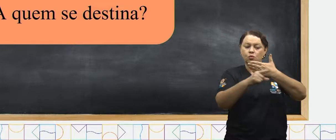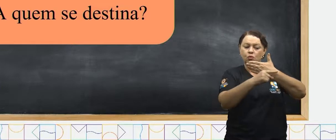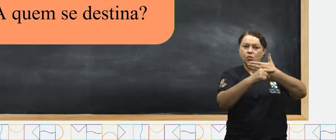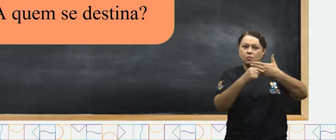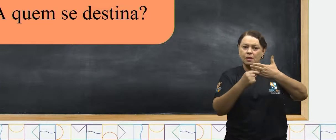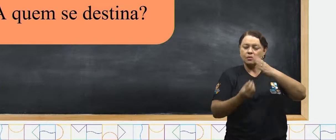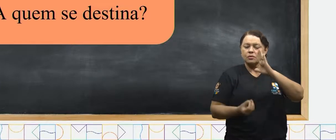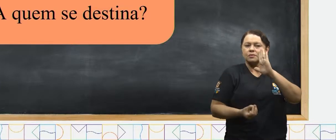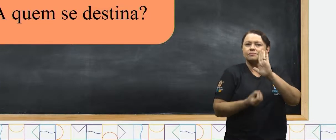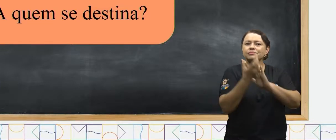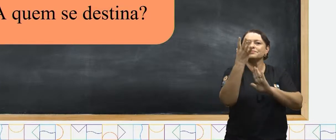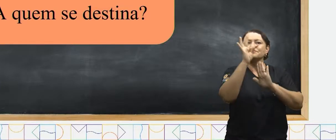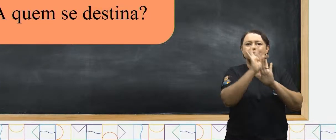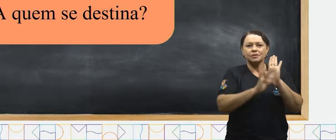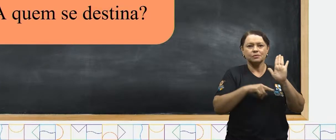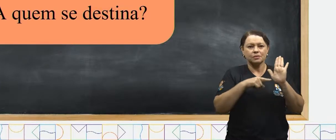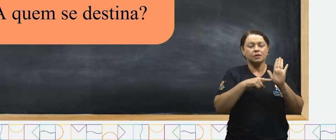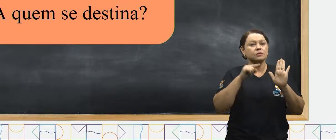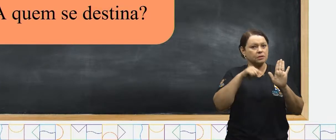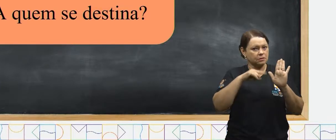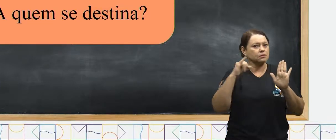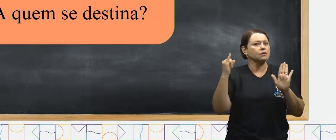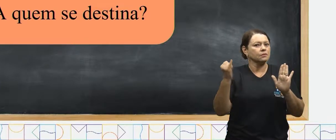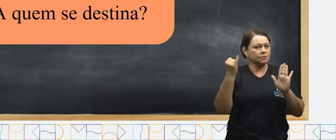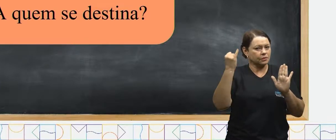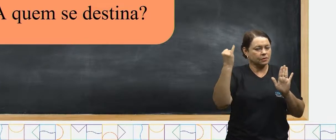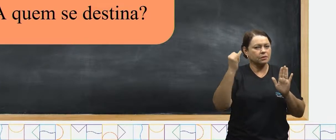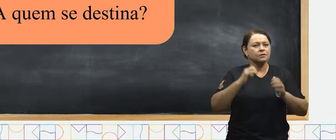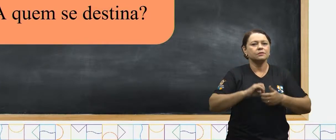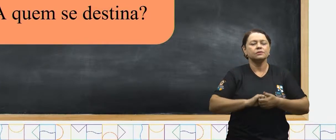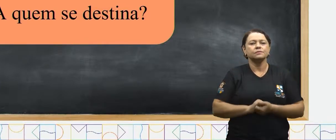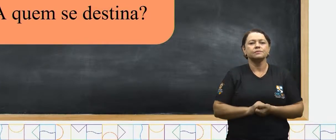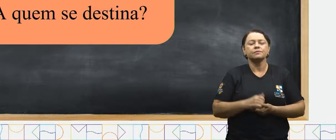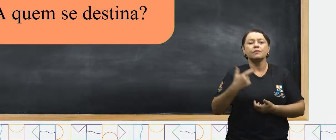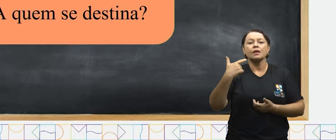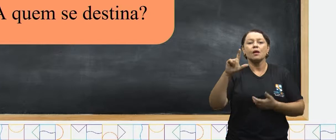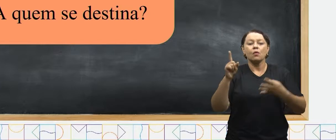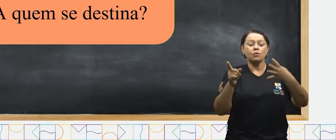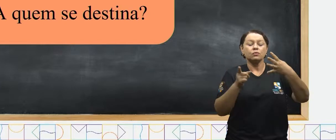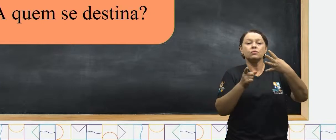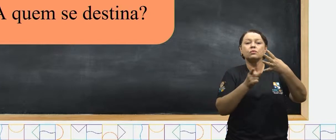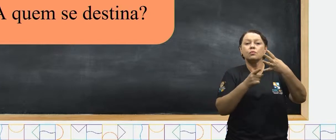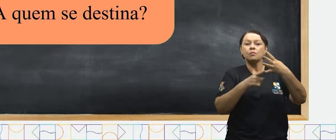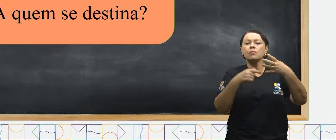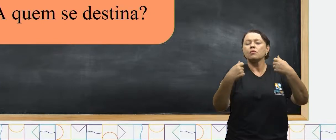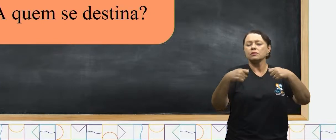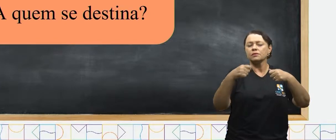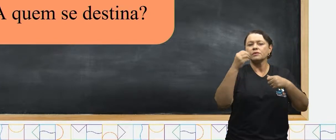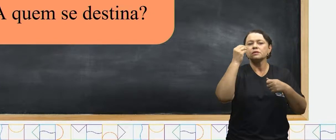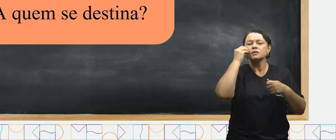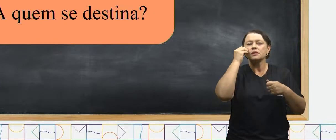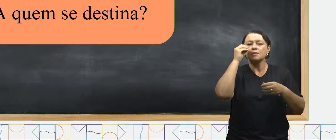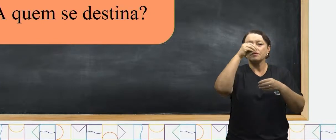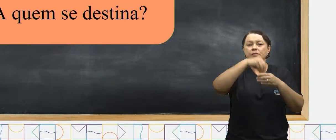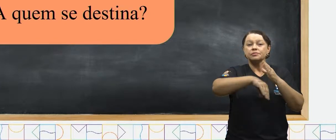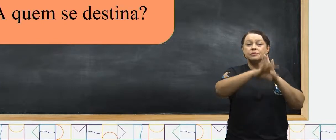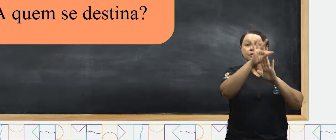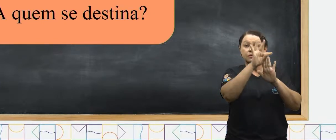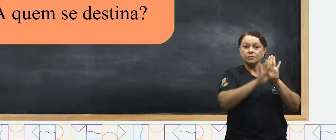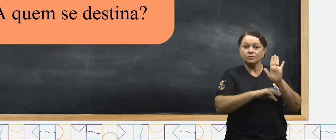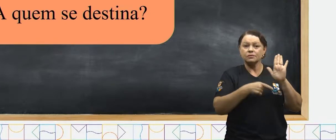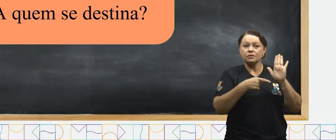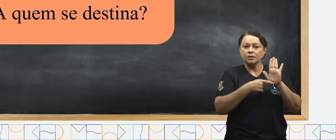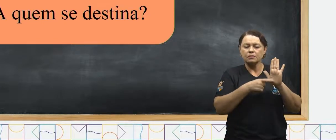texto. Isso é muito importante. Outro ponto que você precisa verificar em um texto. Aquele texto